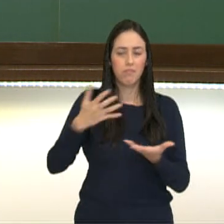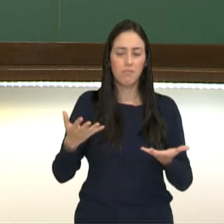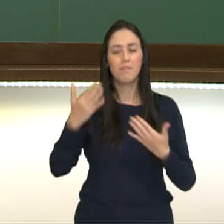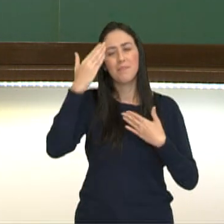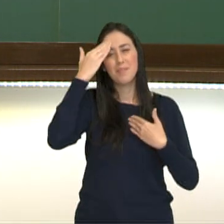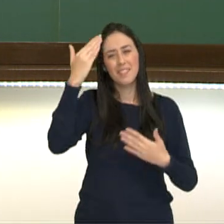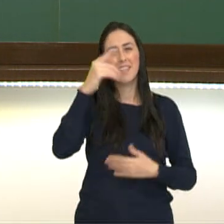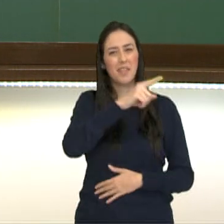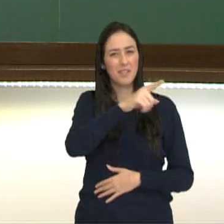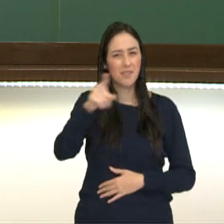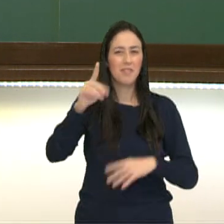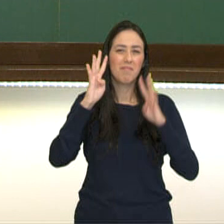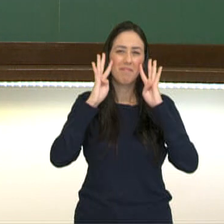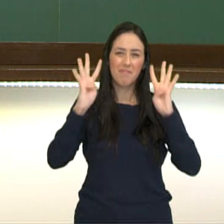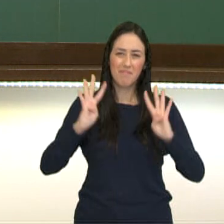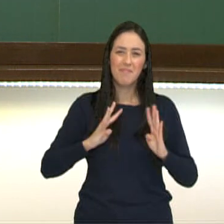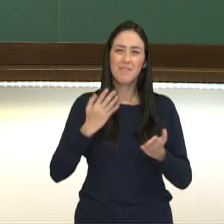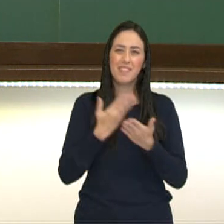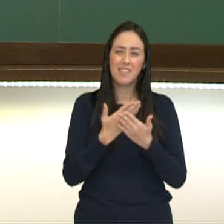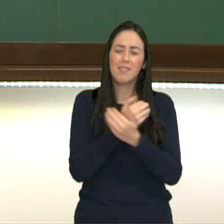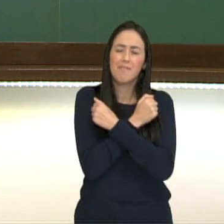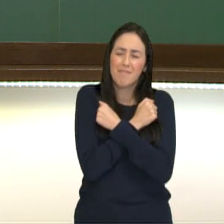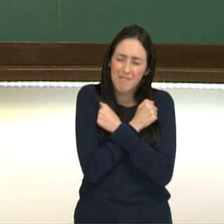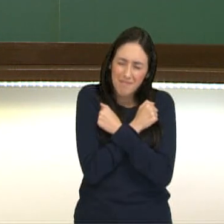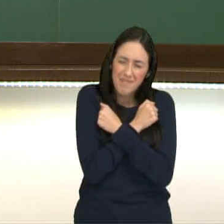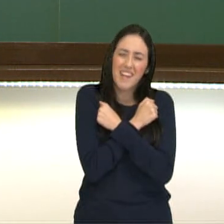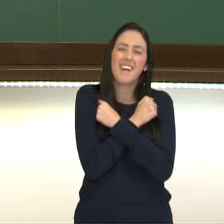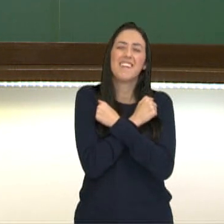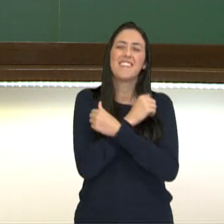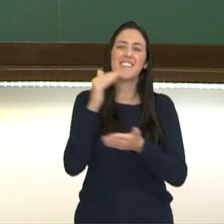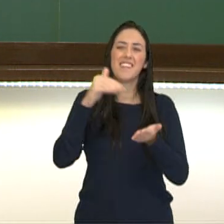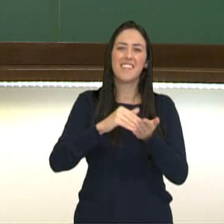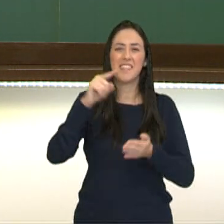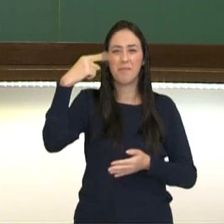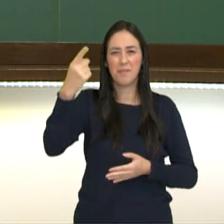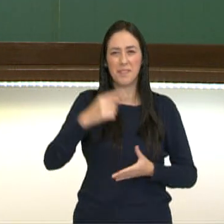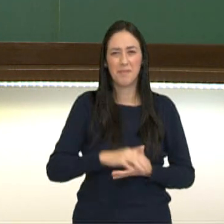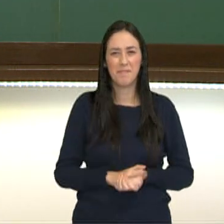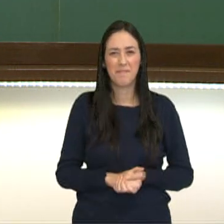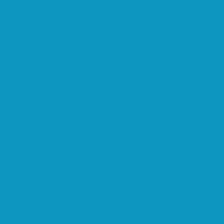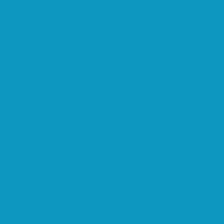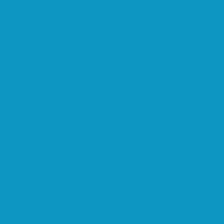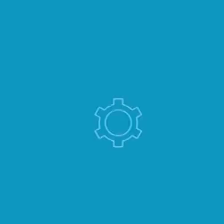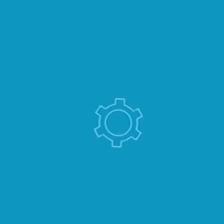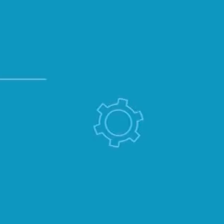agradecer a você por acompanhar a nossa aula, um forte abraço para você e até a próxima!